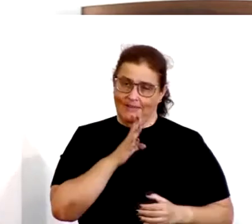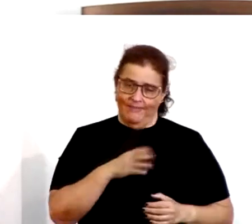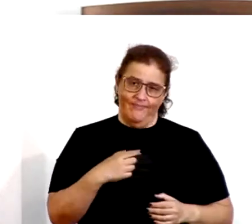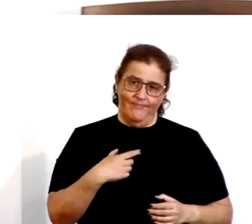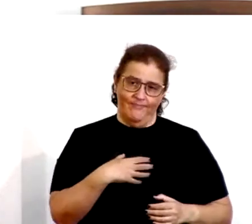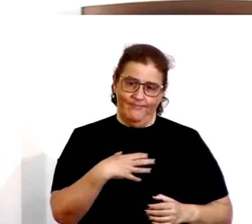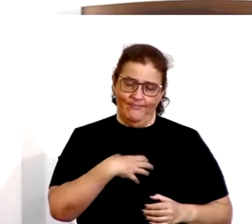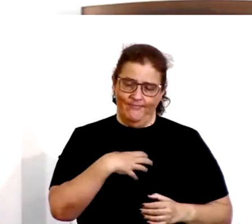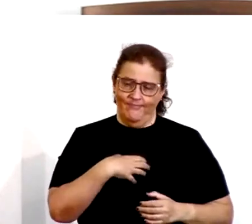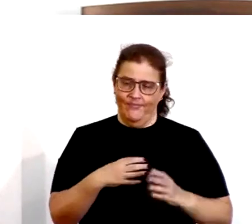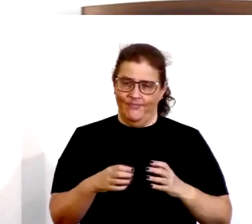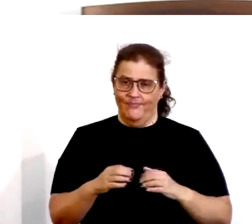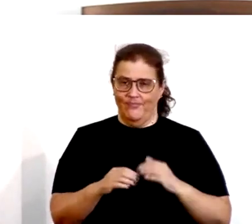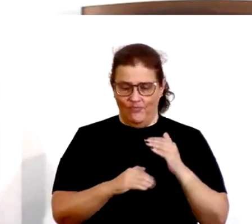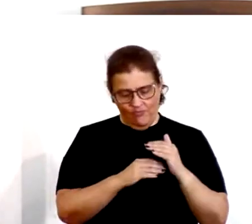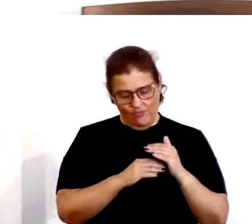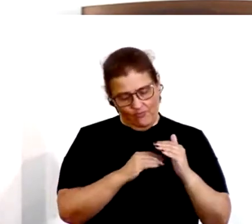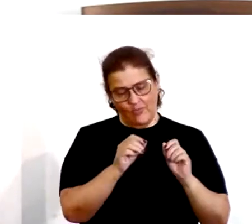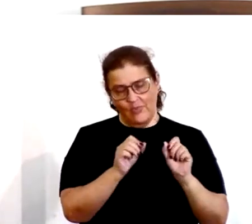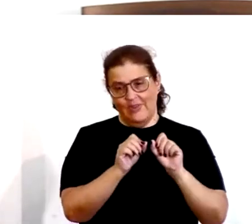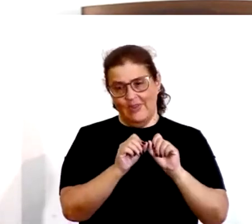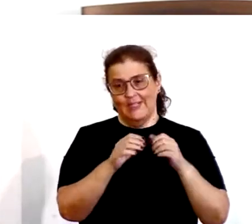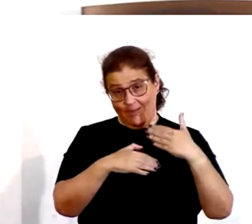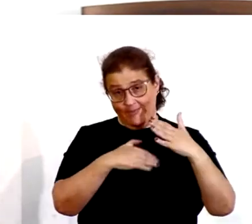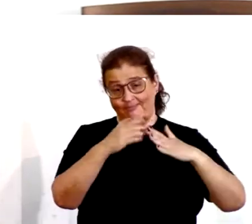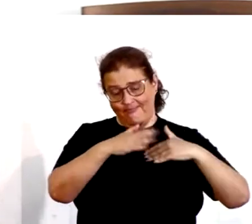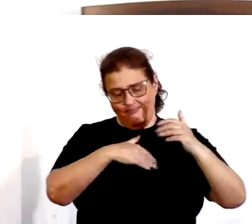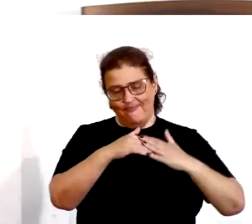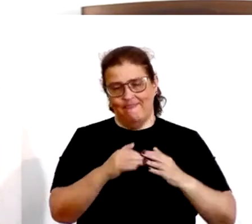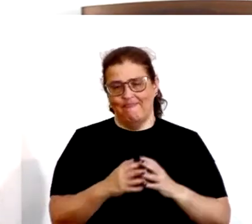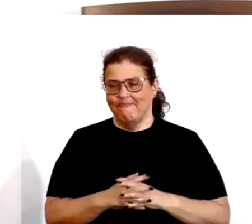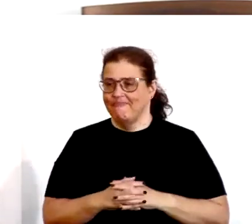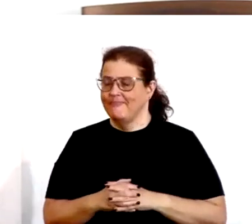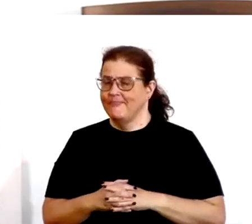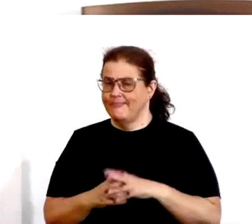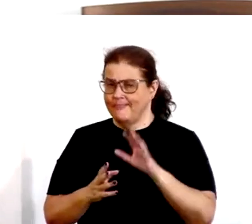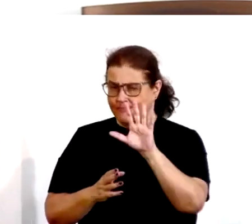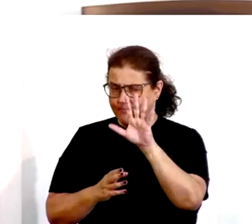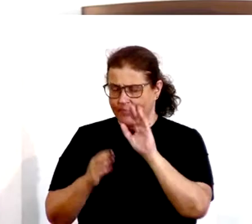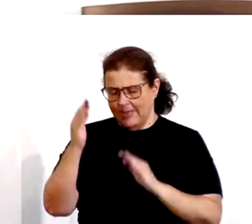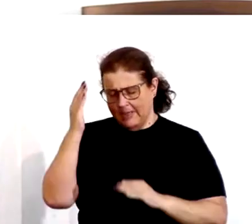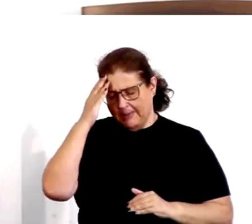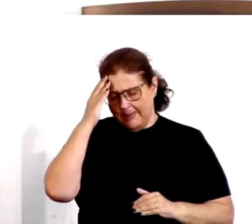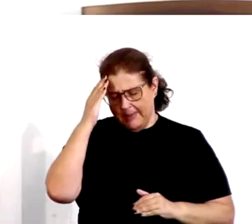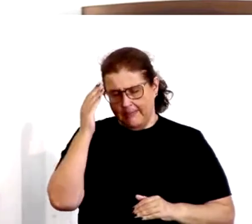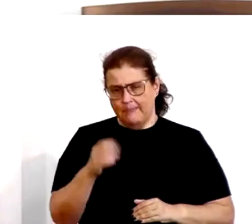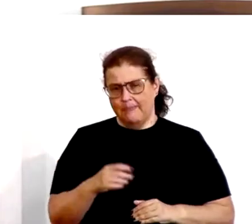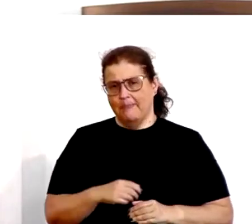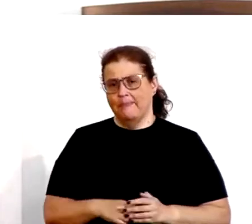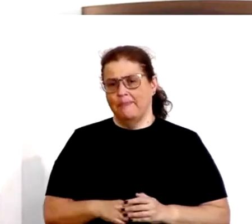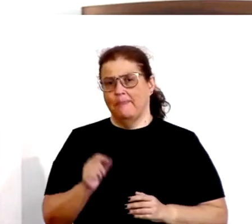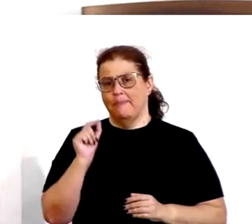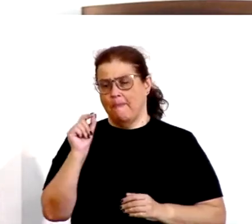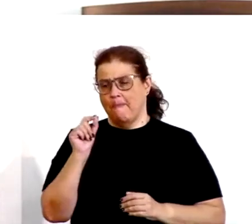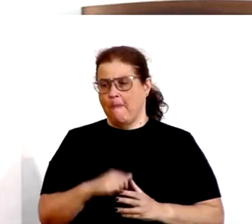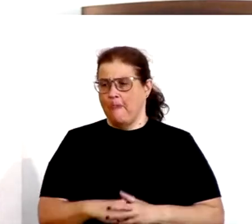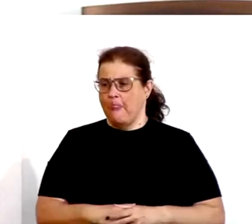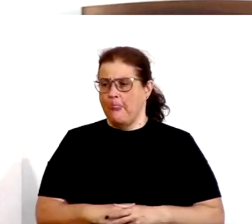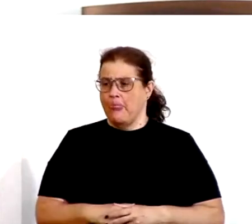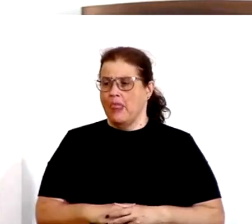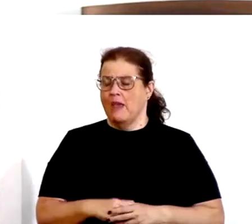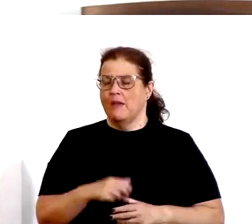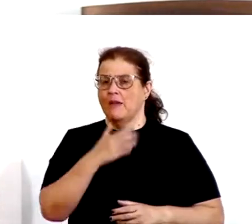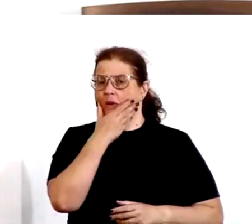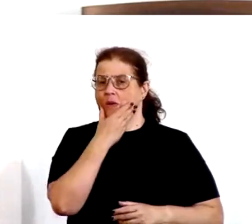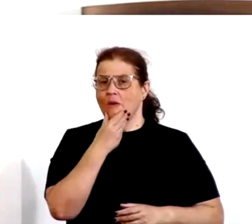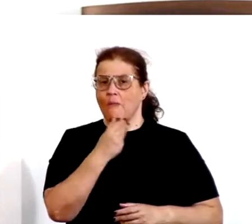vida. Então, ao fazer essa autoanálise, para pensar quem são os seus modelos. Paulo aqui está chamando a igreja